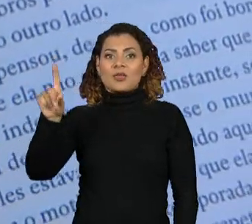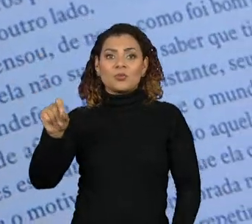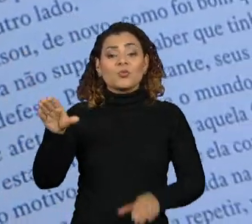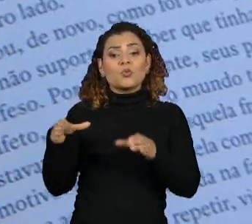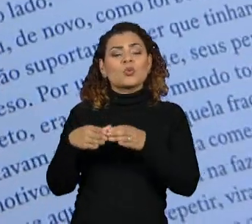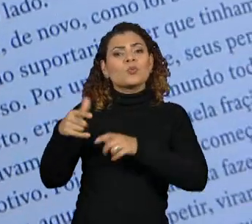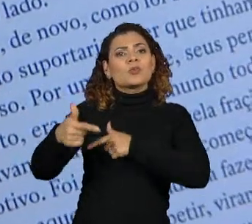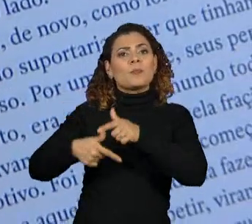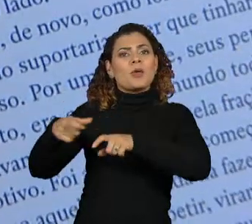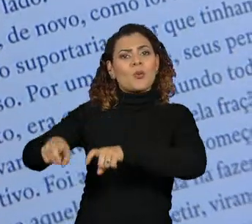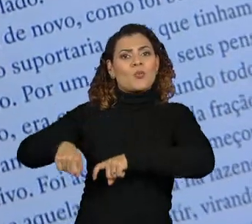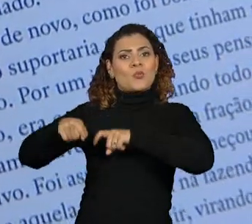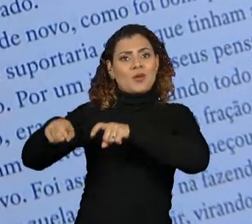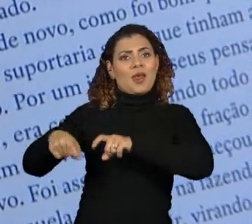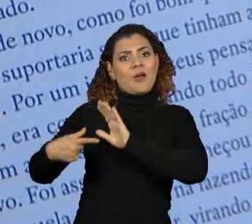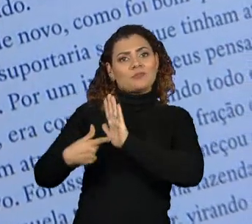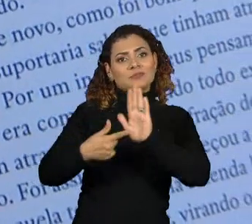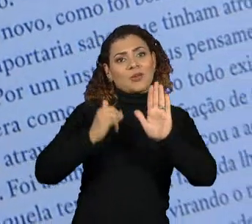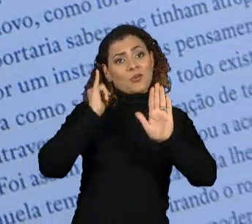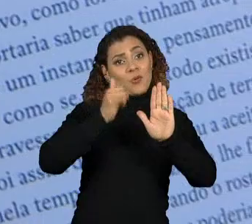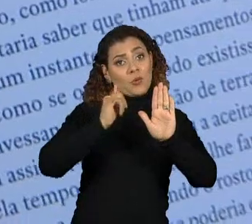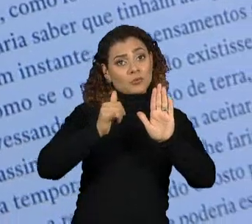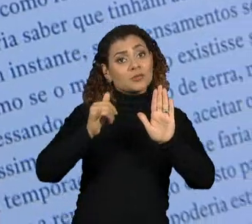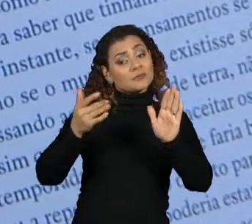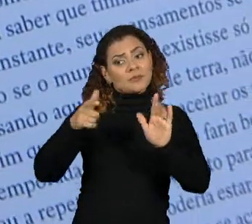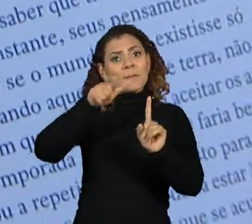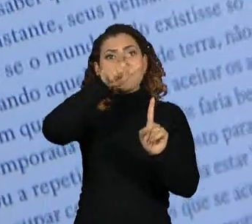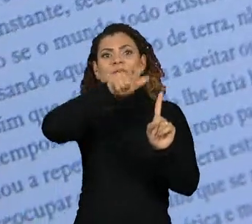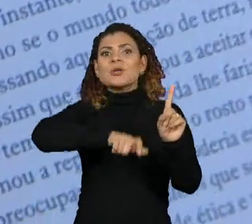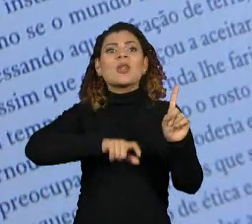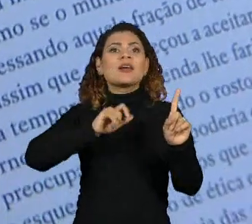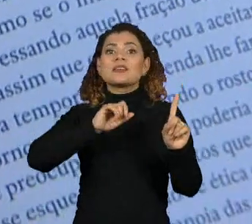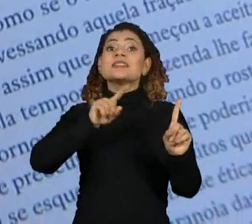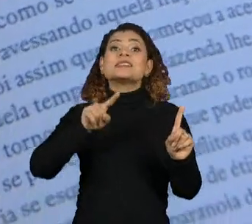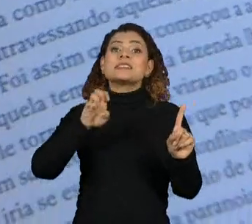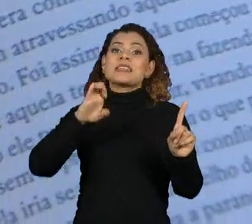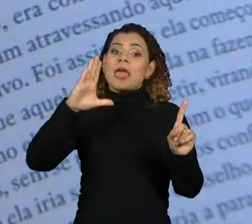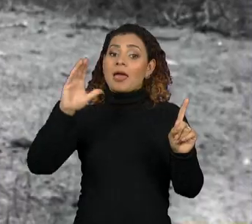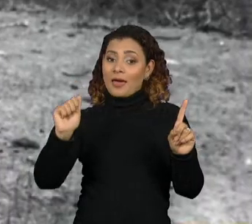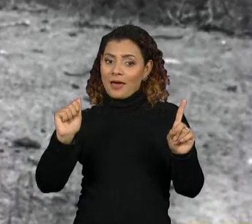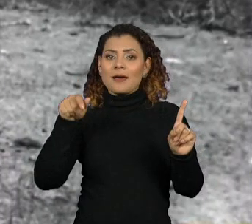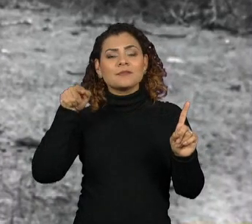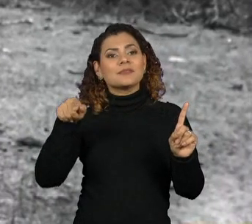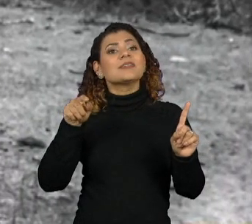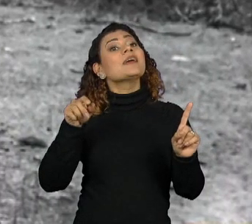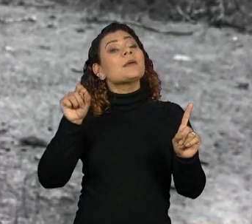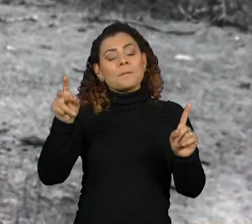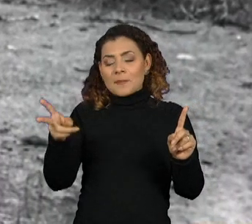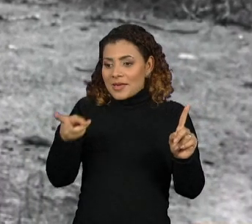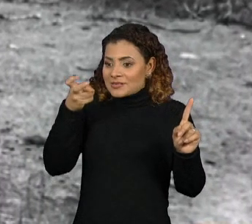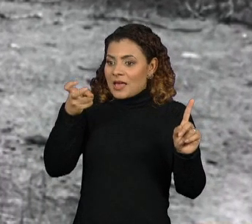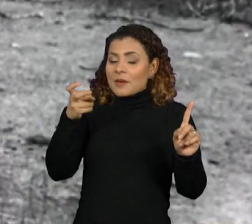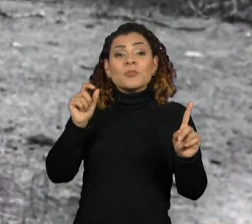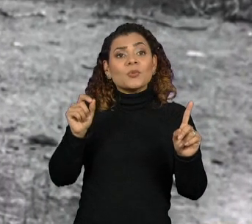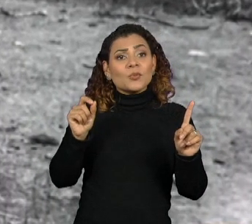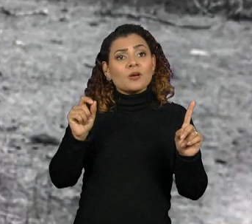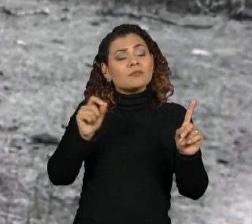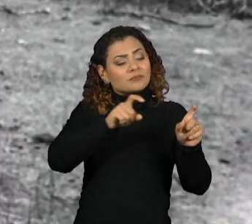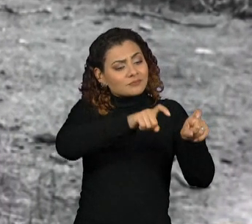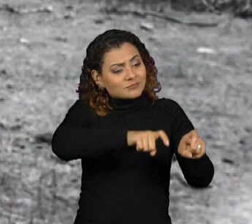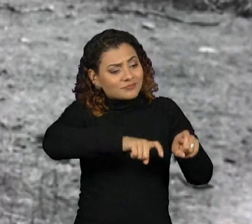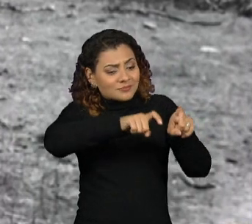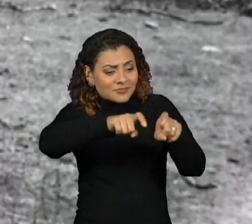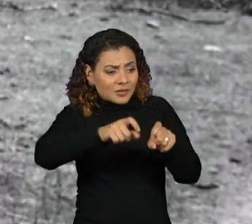grupo de trabalhadores rurais. Tal qual o personagem Zeca Chapéu Grande, Itamar percebe no campo que a